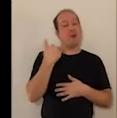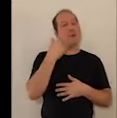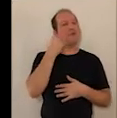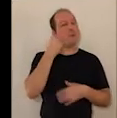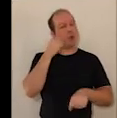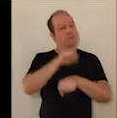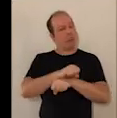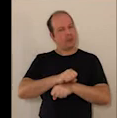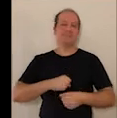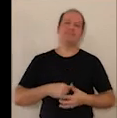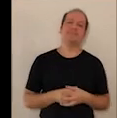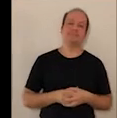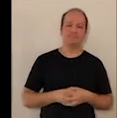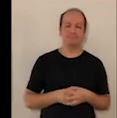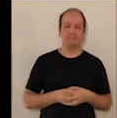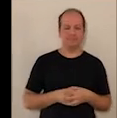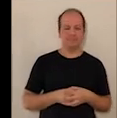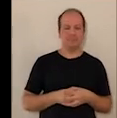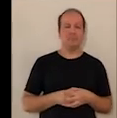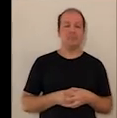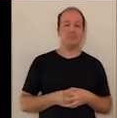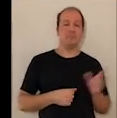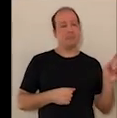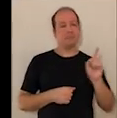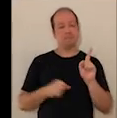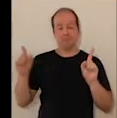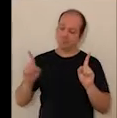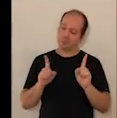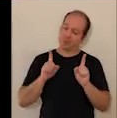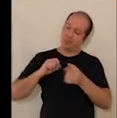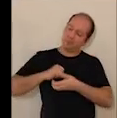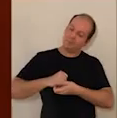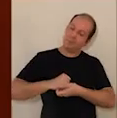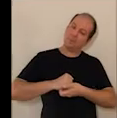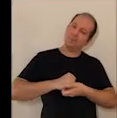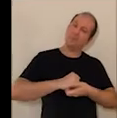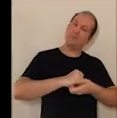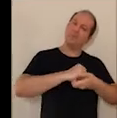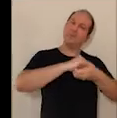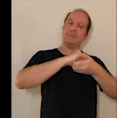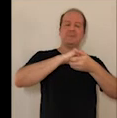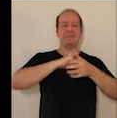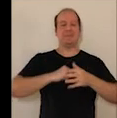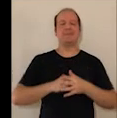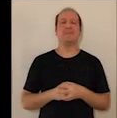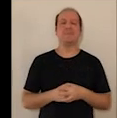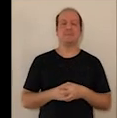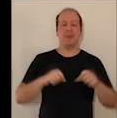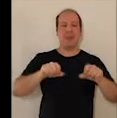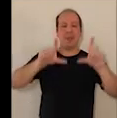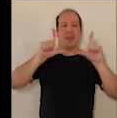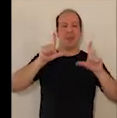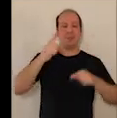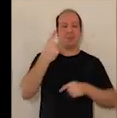espera. Sai, levando Colomba pelo braço, que está cheia de temores. Ato 1, cena